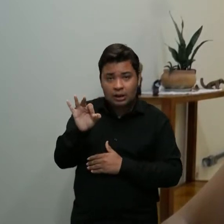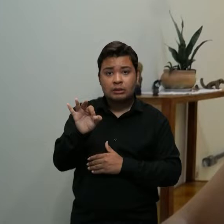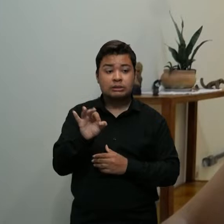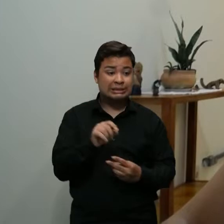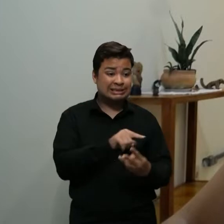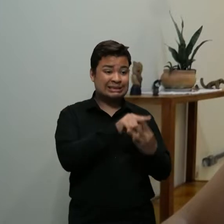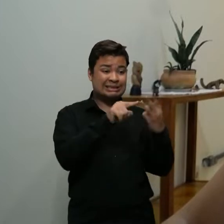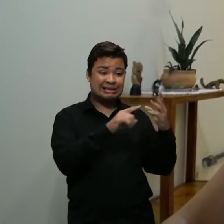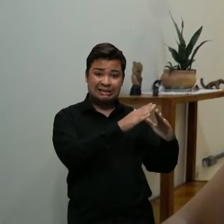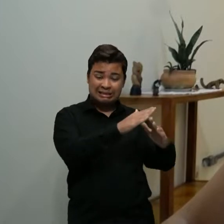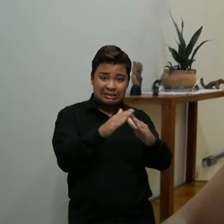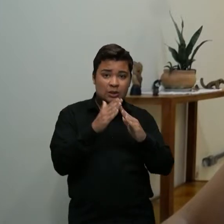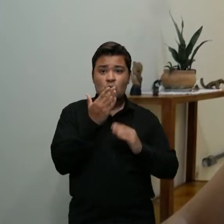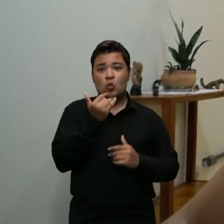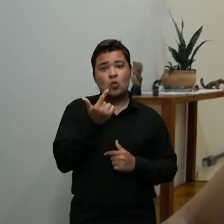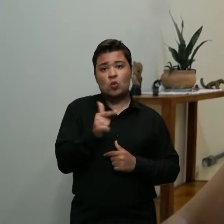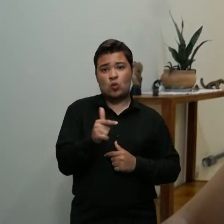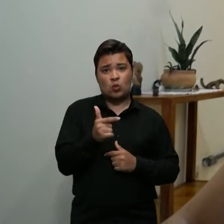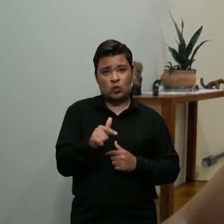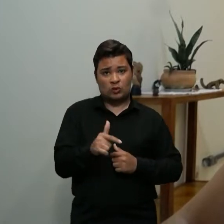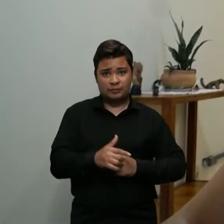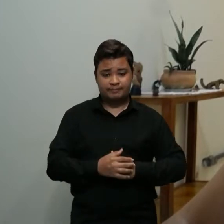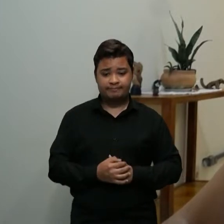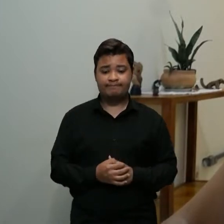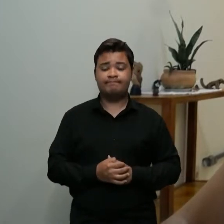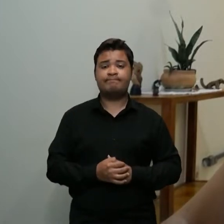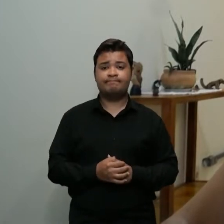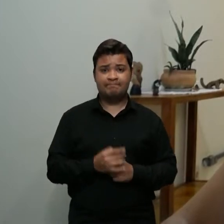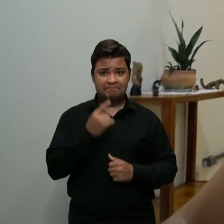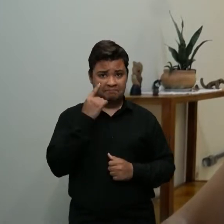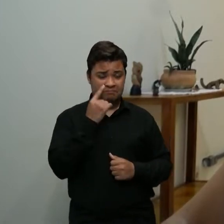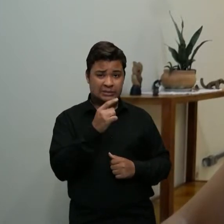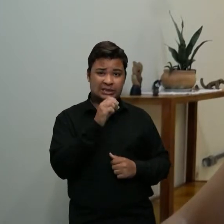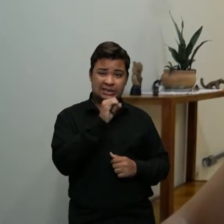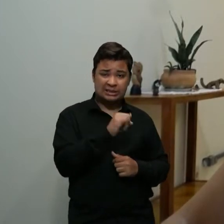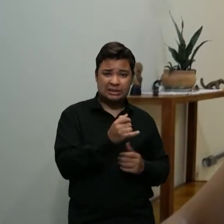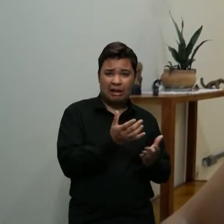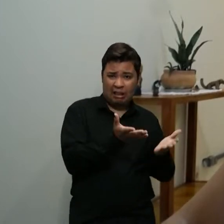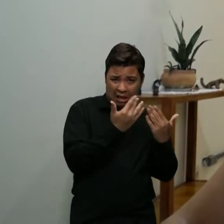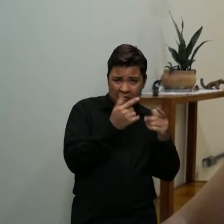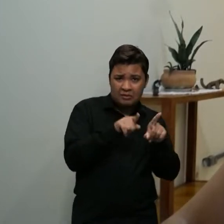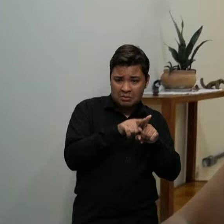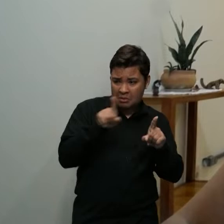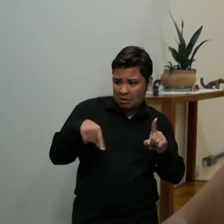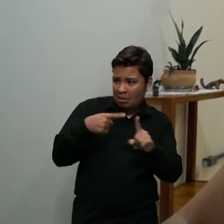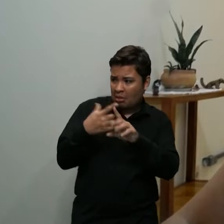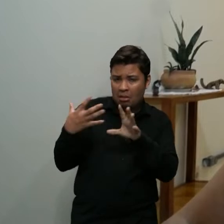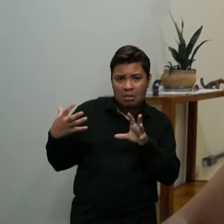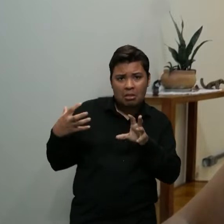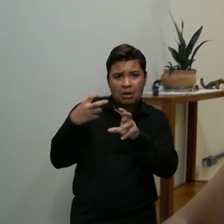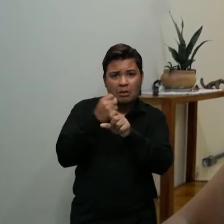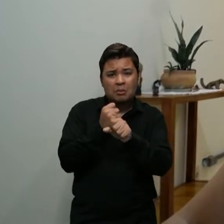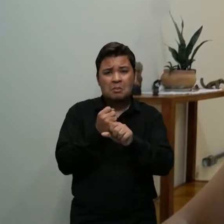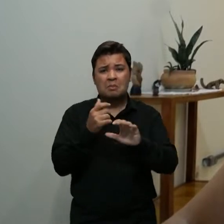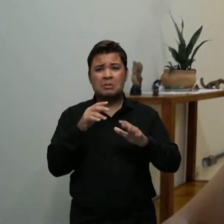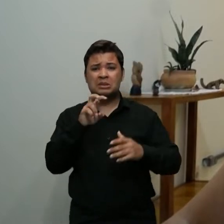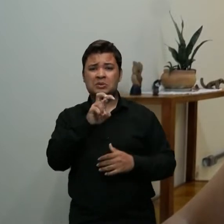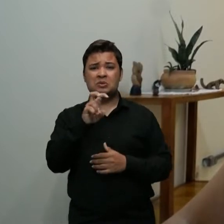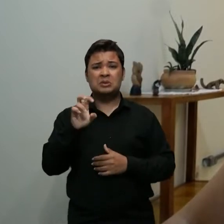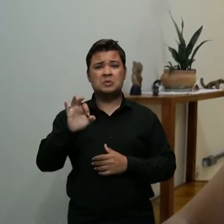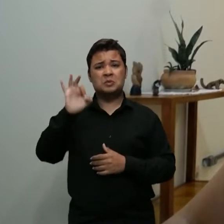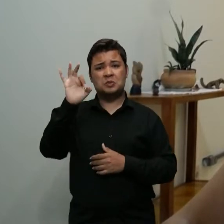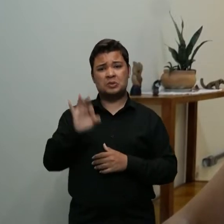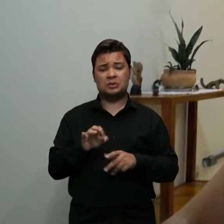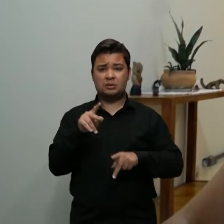Então, se a gente soma aí mais a insegurança alimentar leve, a gente alcança quase 55% da